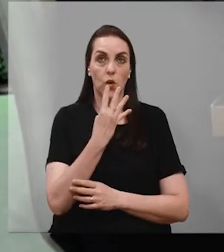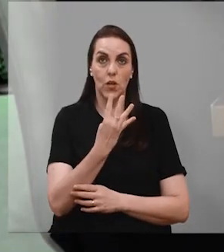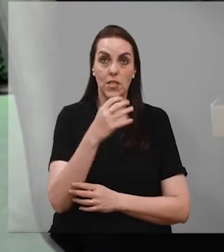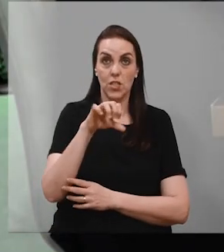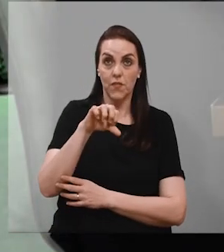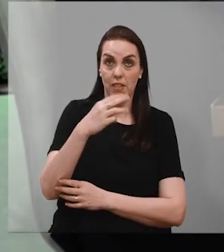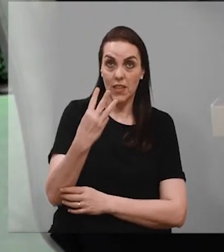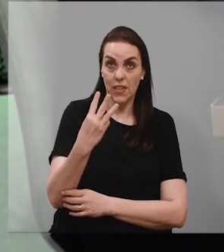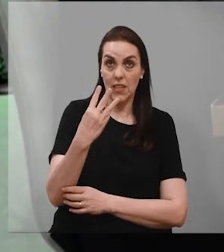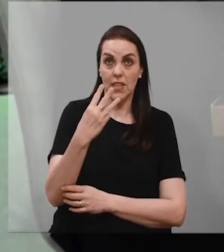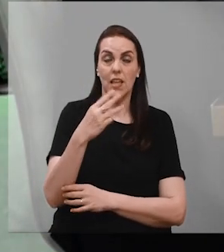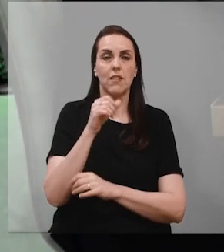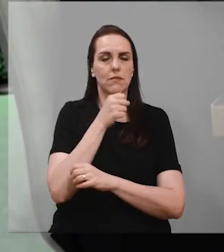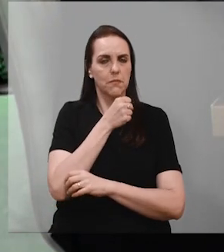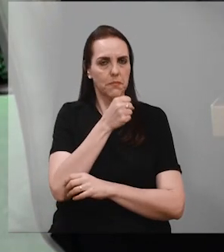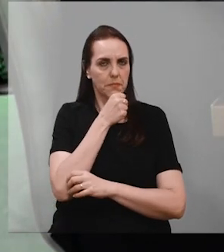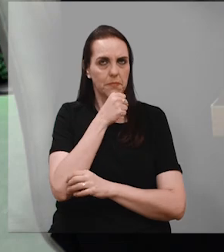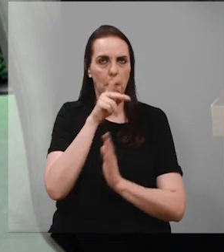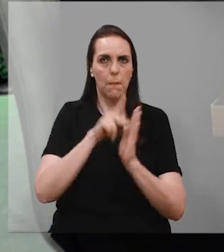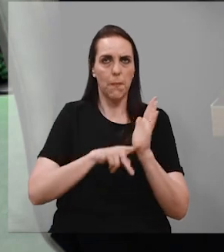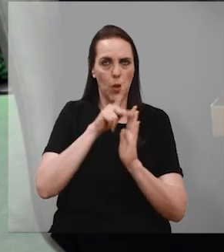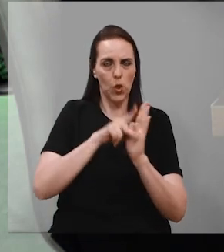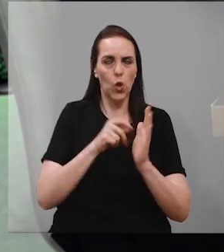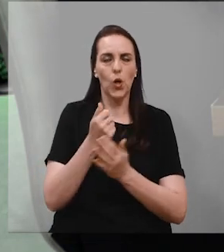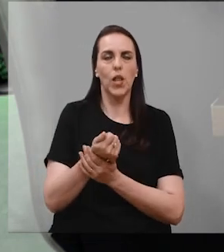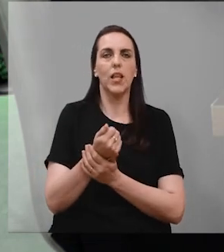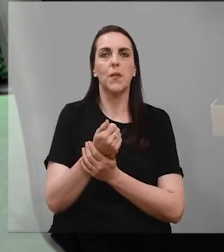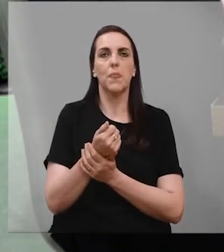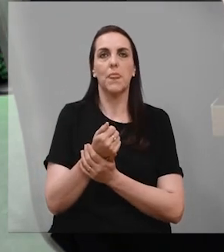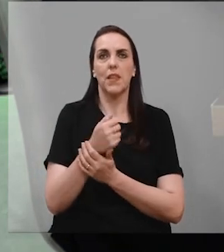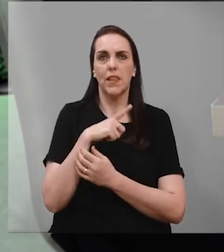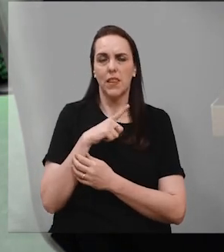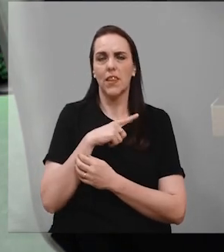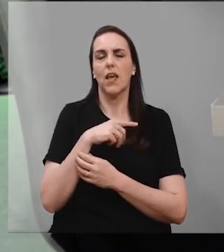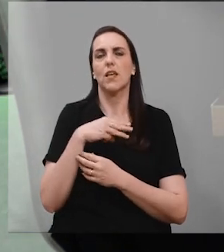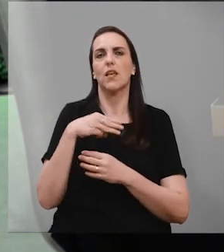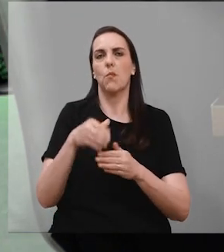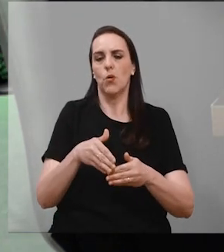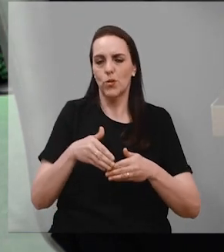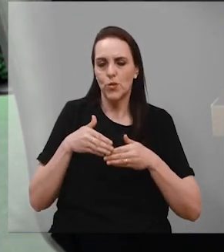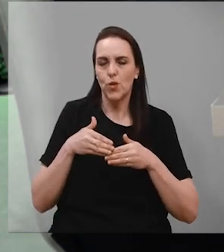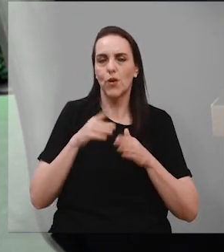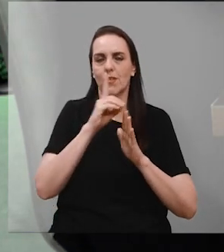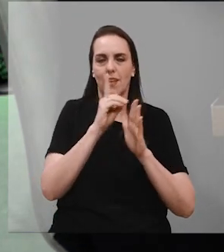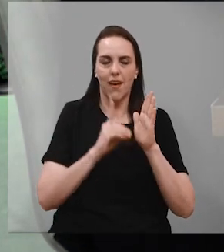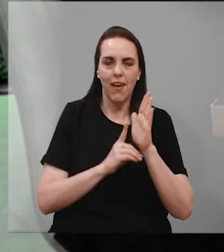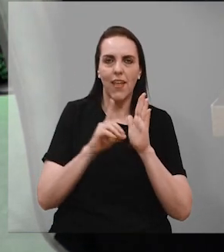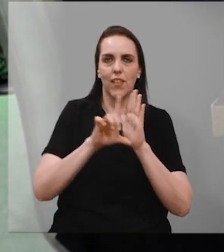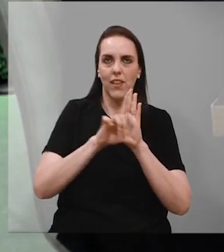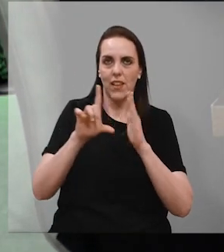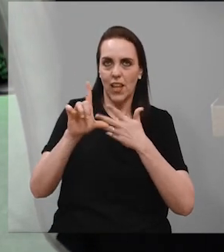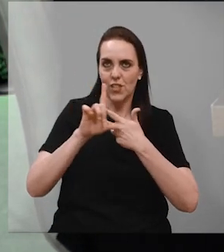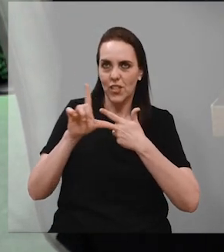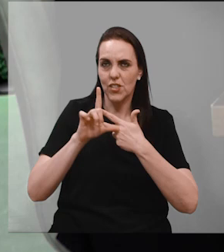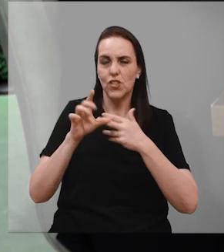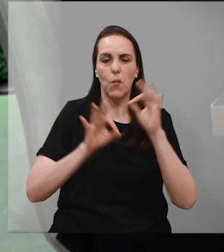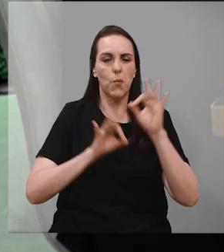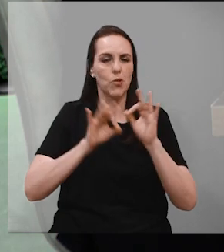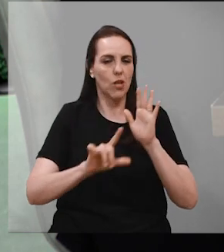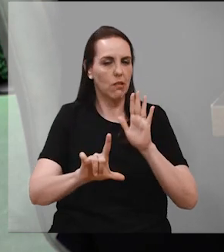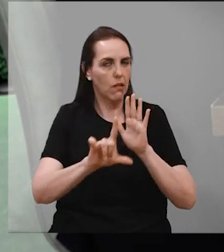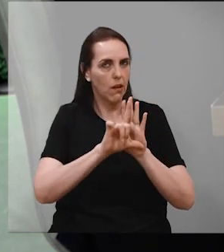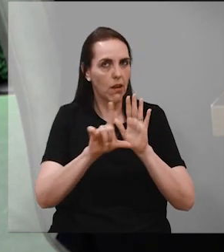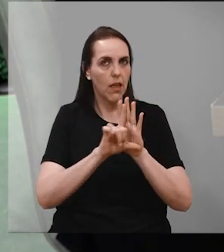nossa, 493 matérias protocoladas, que estão entre moções, decretos legislativos, projetos de